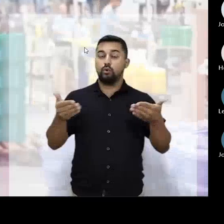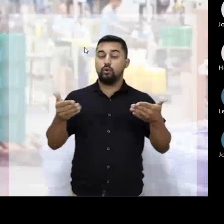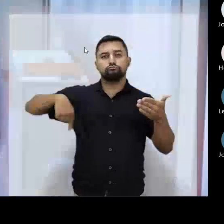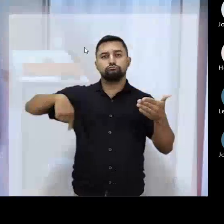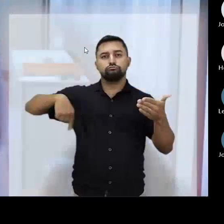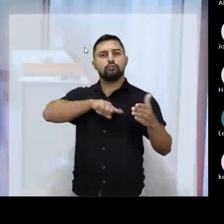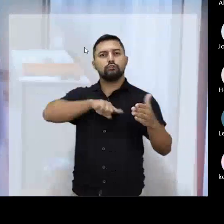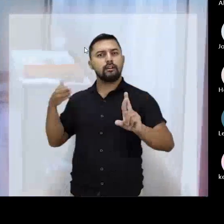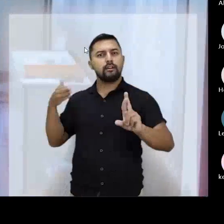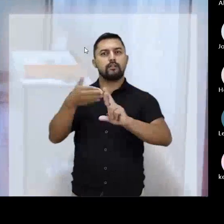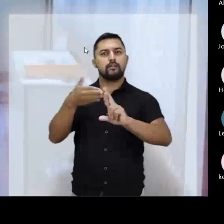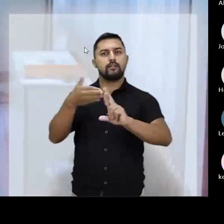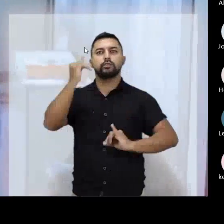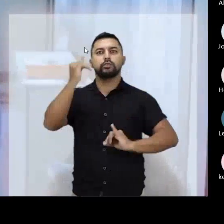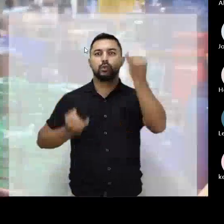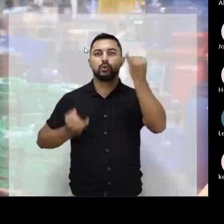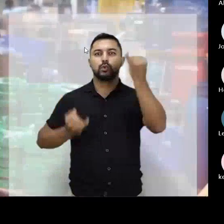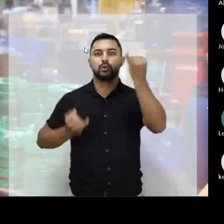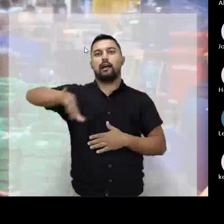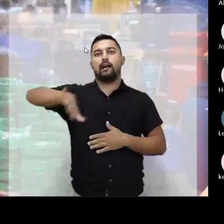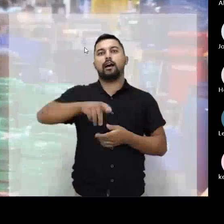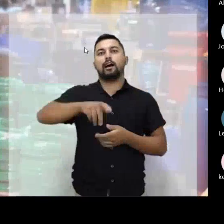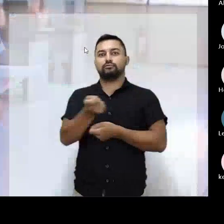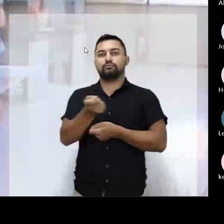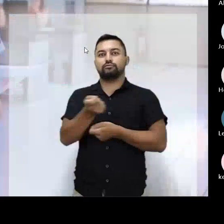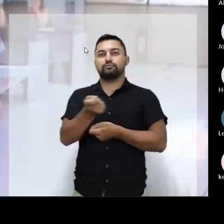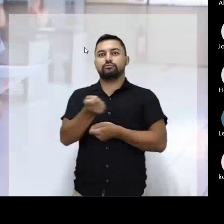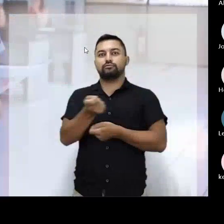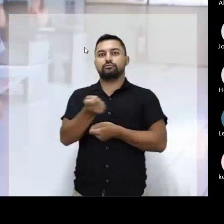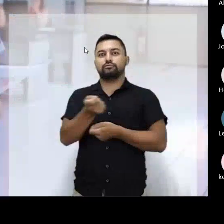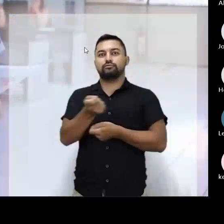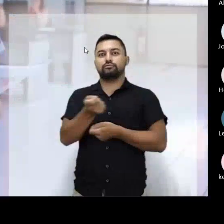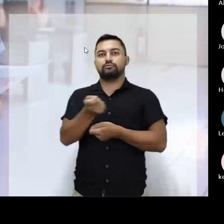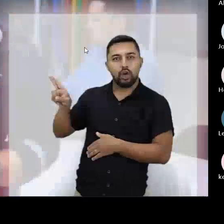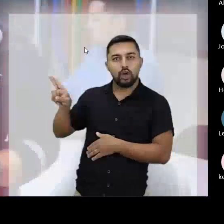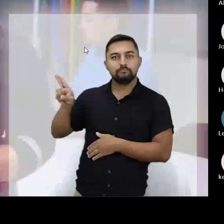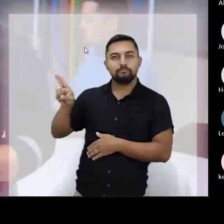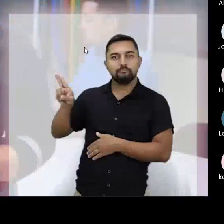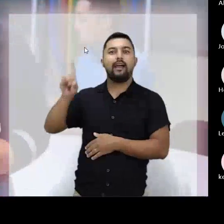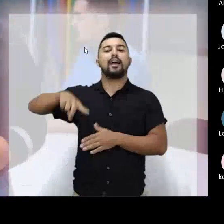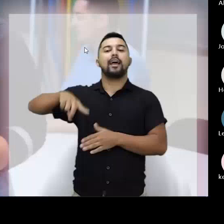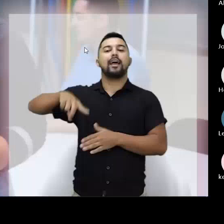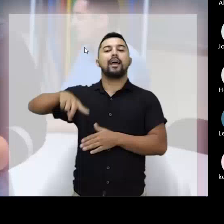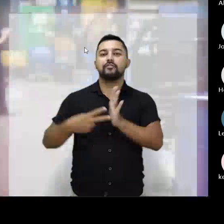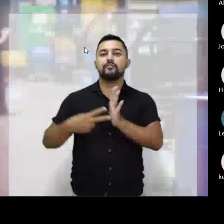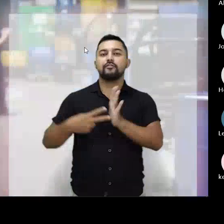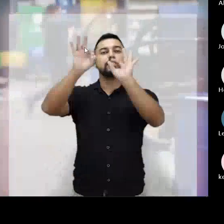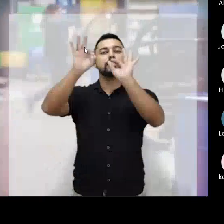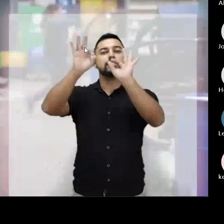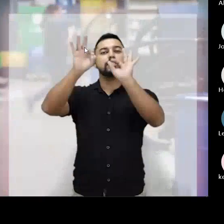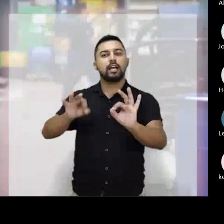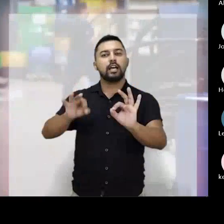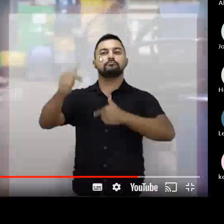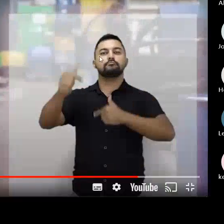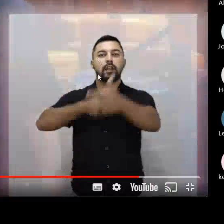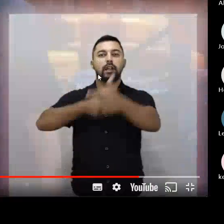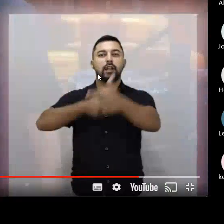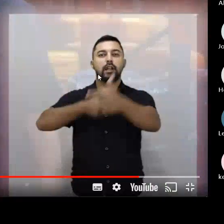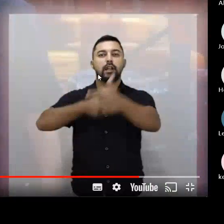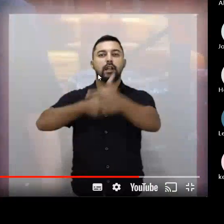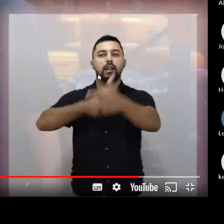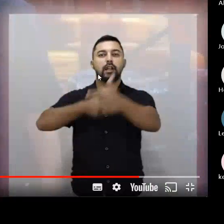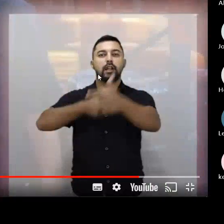hoje somos a maior referência de indústria em nosso setor. Ouvir o nome Plasbon é sinônimo de excelência